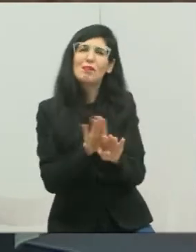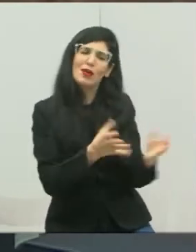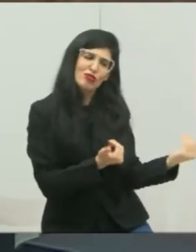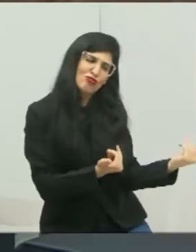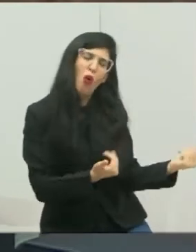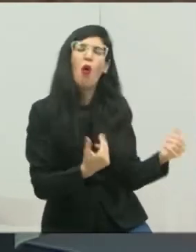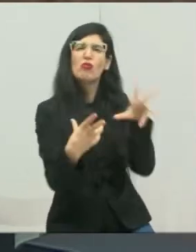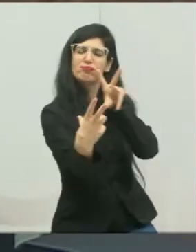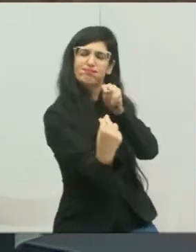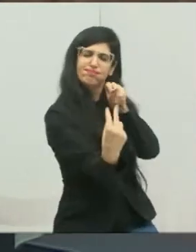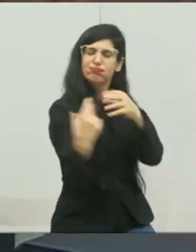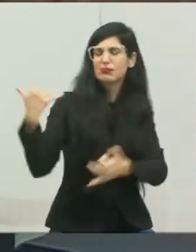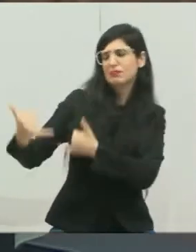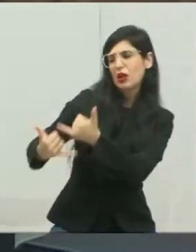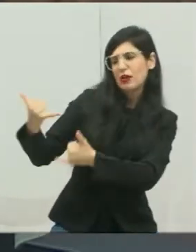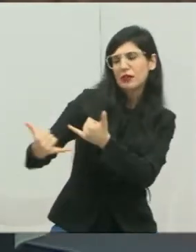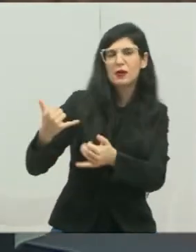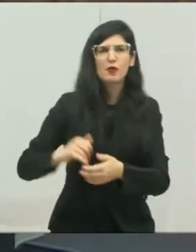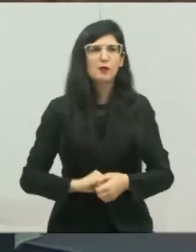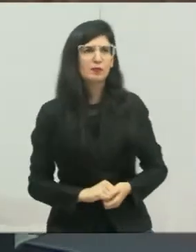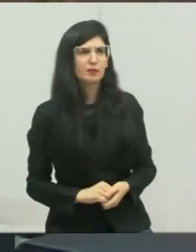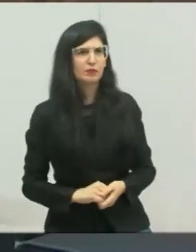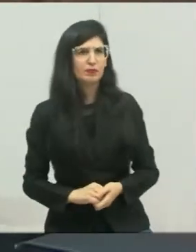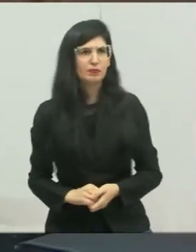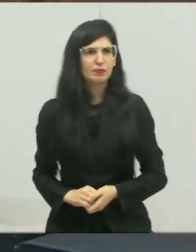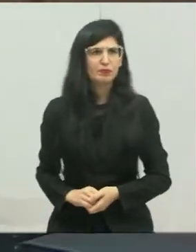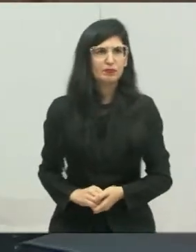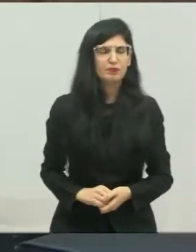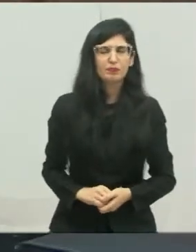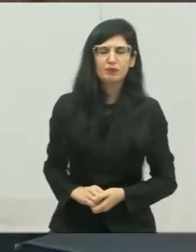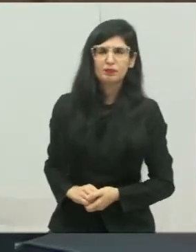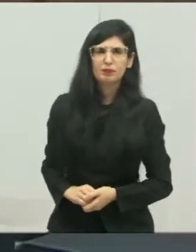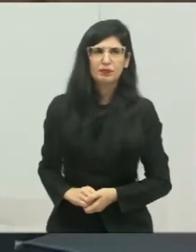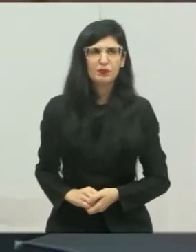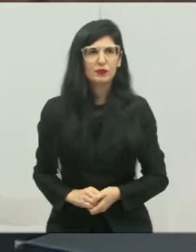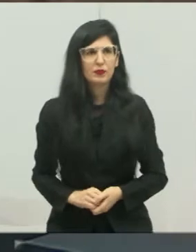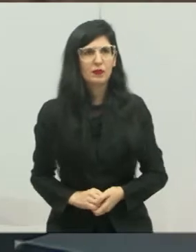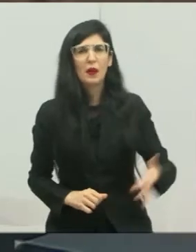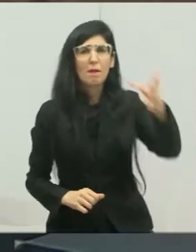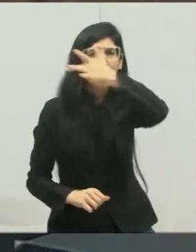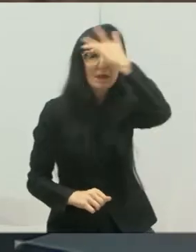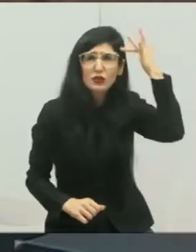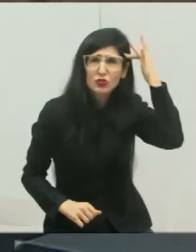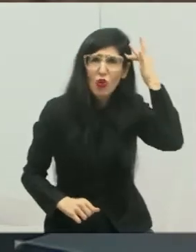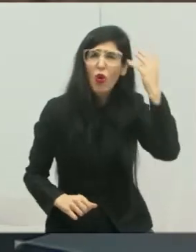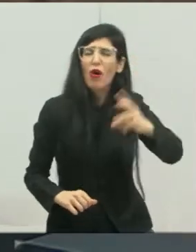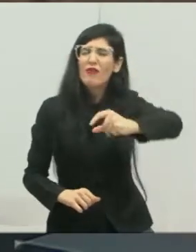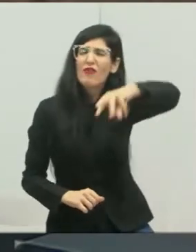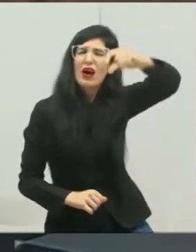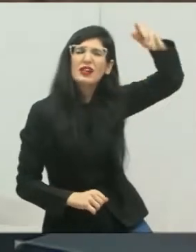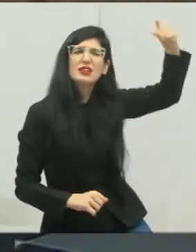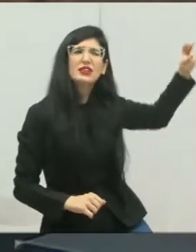que falta o título de uso campeão para os moradores que residem lá há muitos anos.